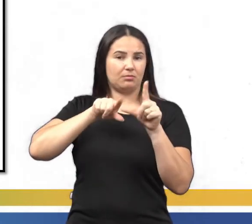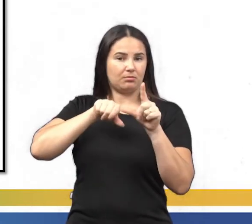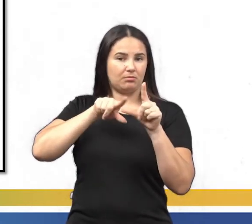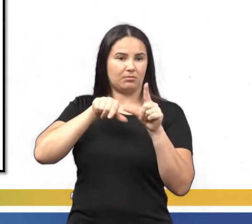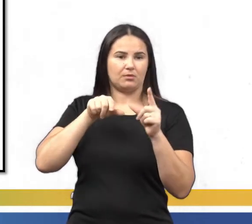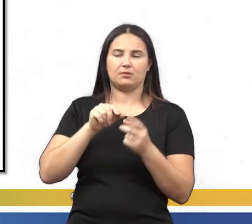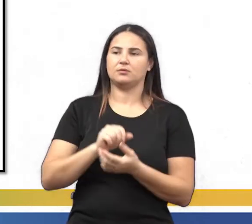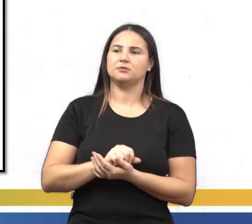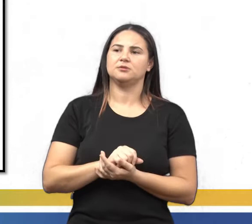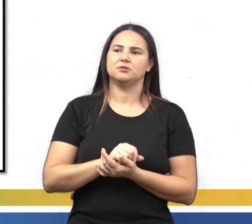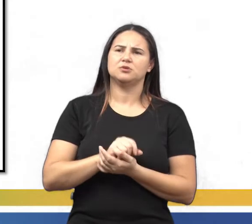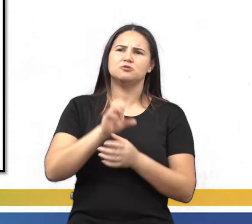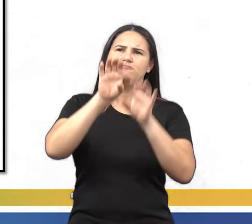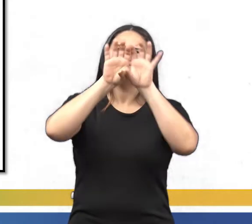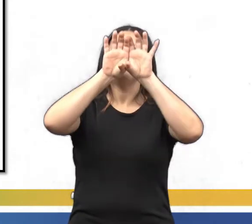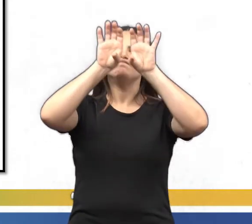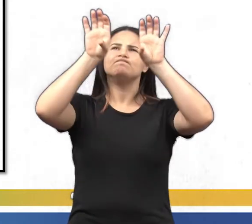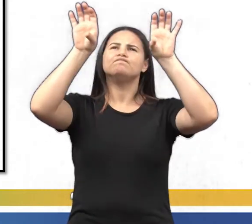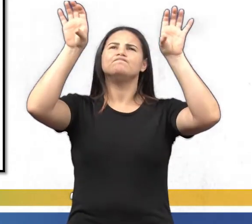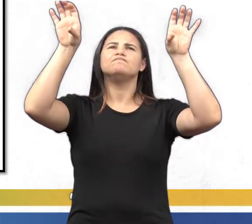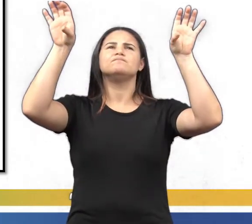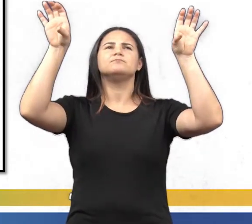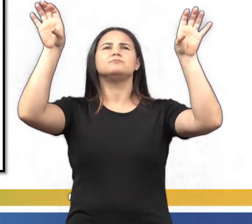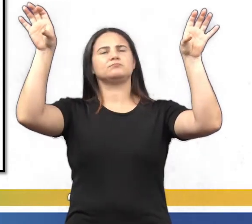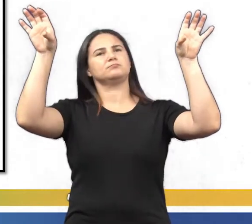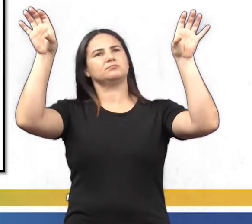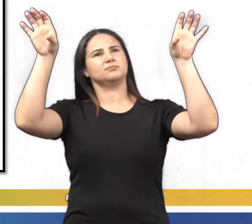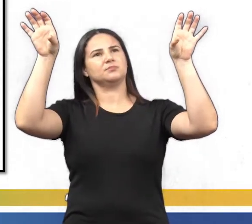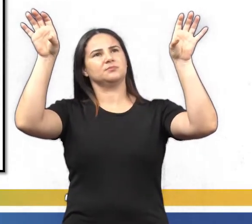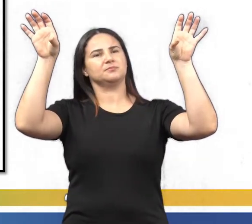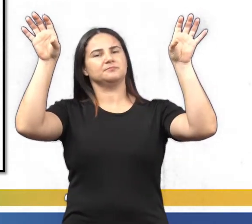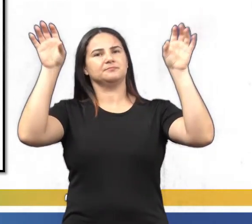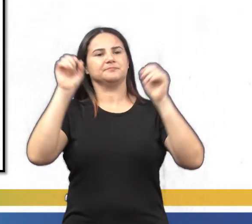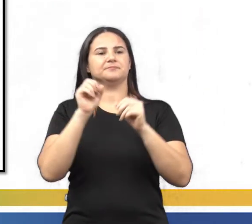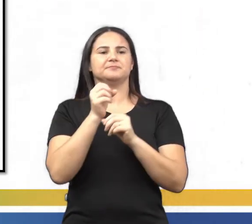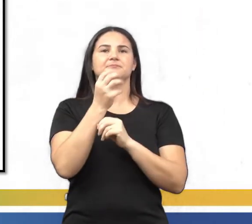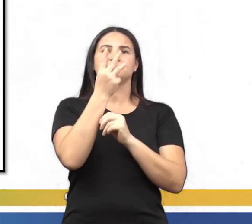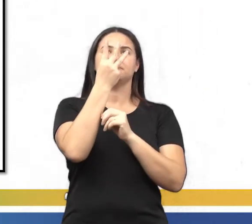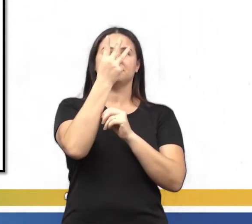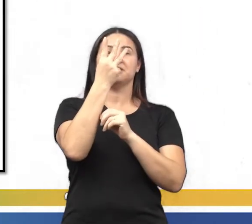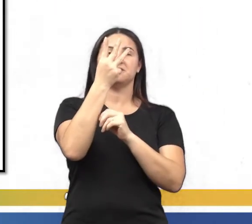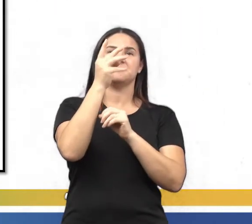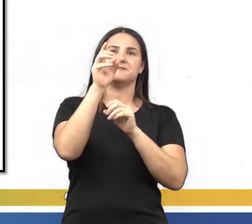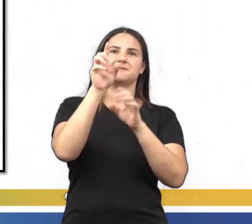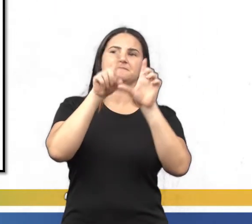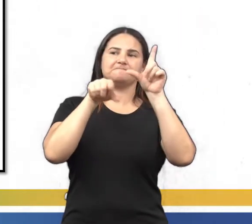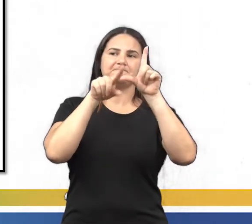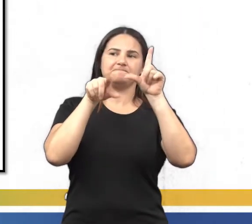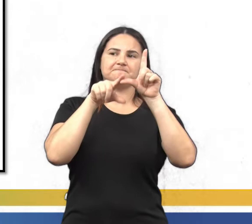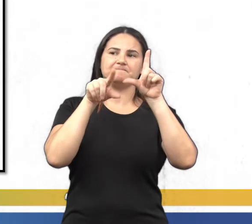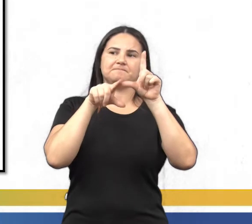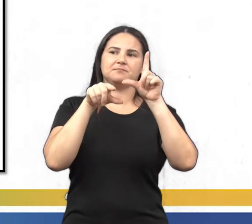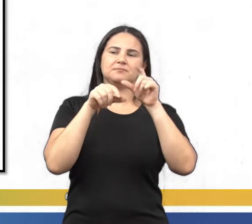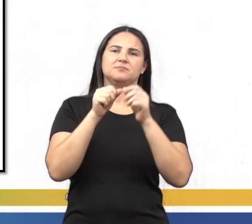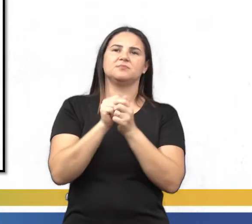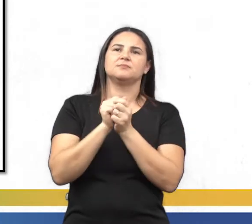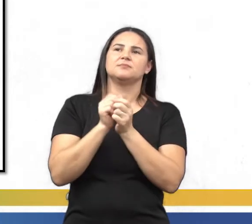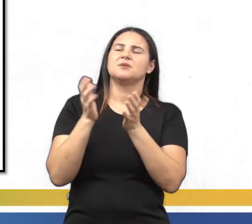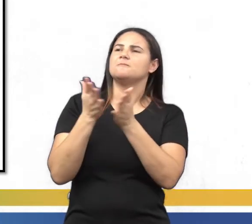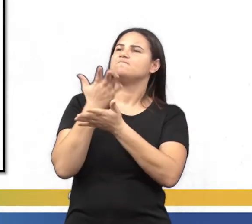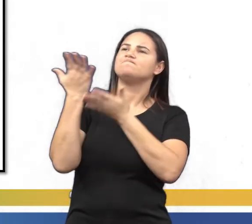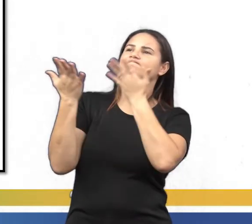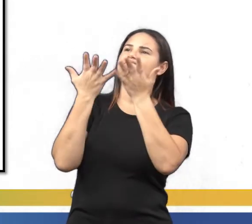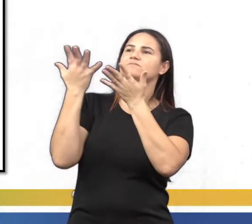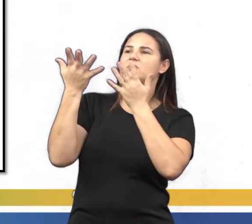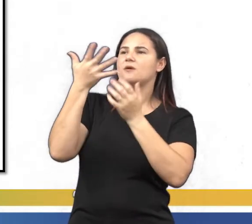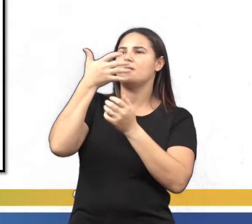3 letras e nelas cabe o infinito. Para louvar nossa mãe, todo o bem que se disse nunca há de ser